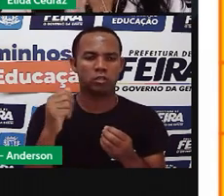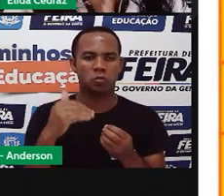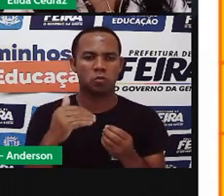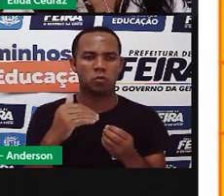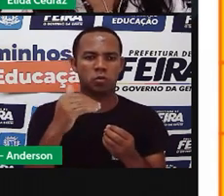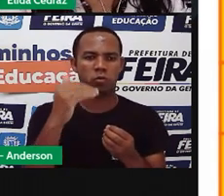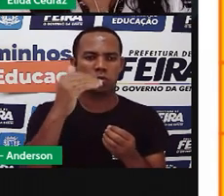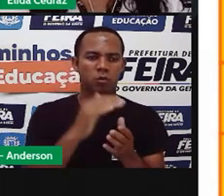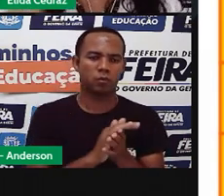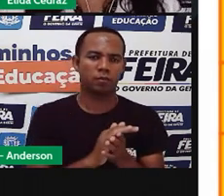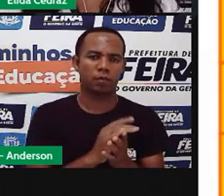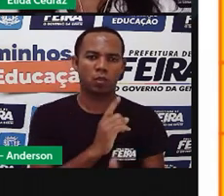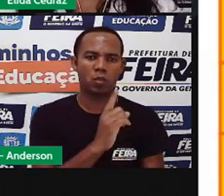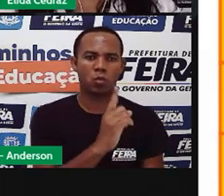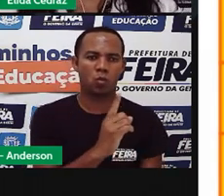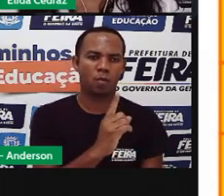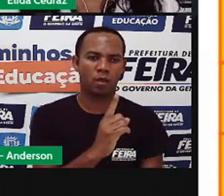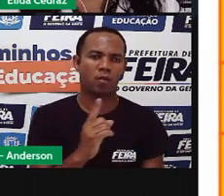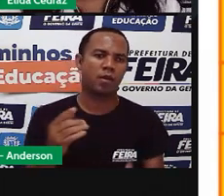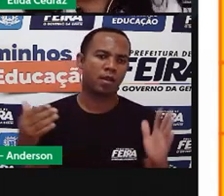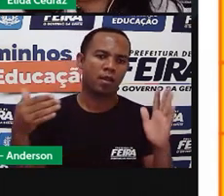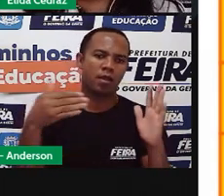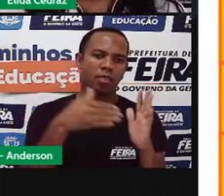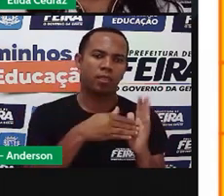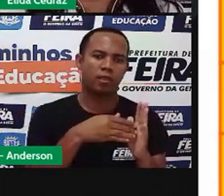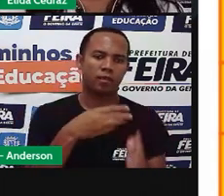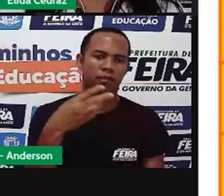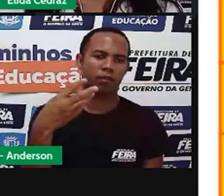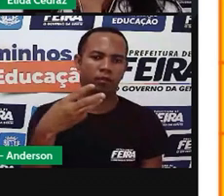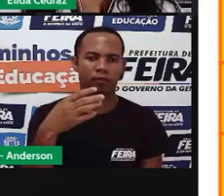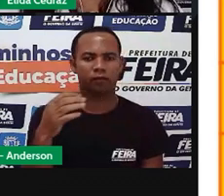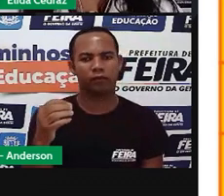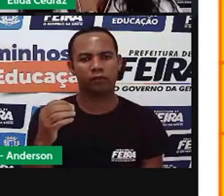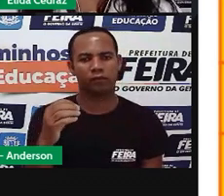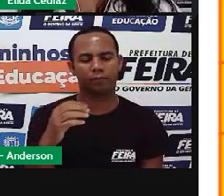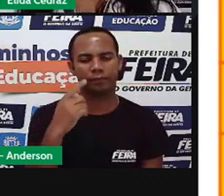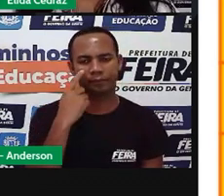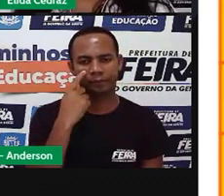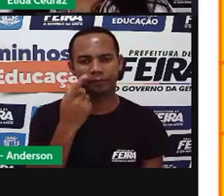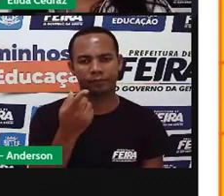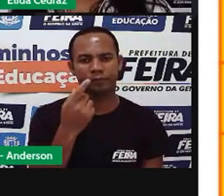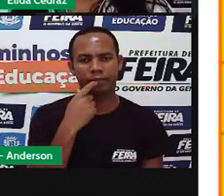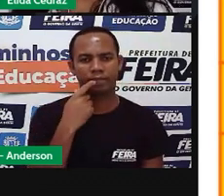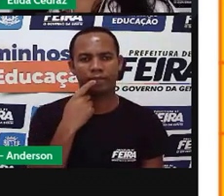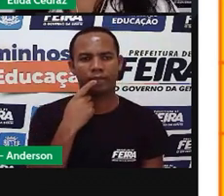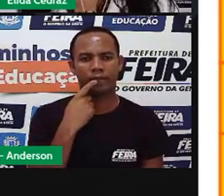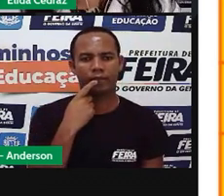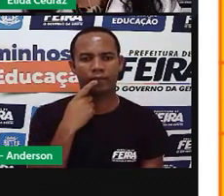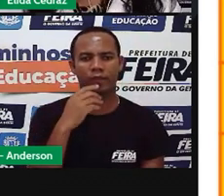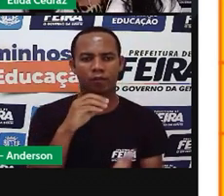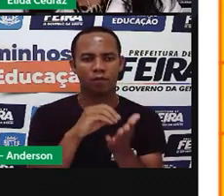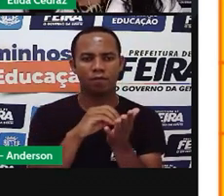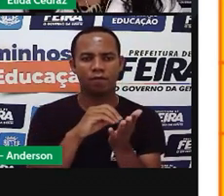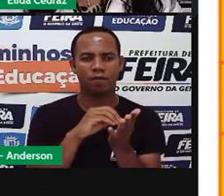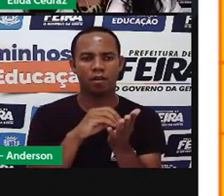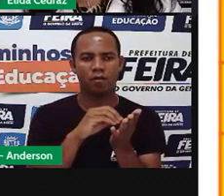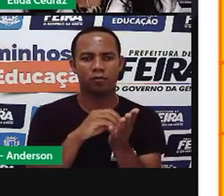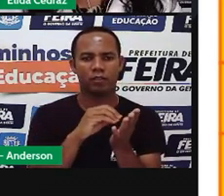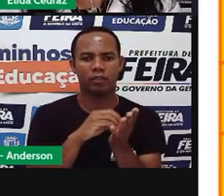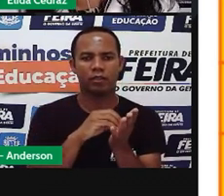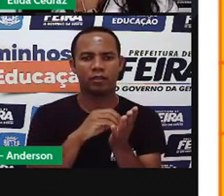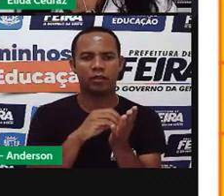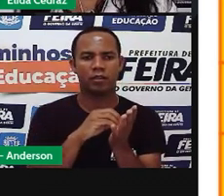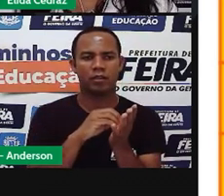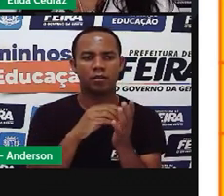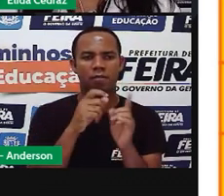crescente, do número 1 até o último dia do mês. Olha só, quantos dias estão faltando para o mês